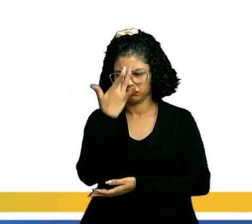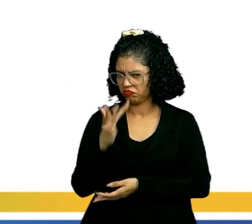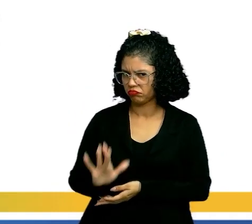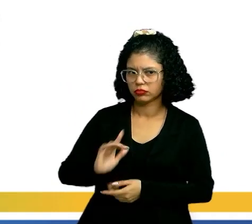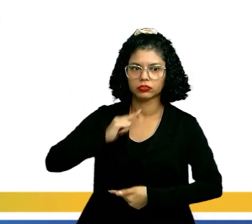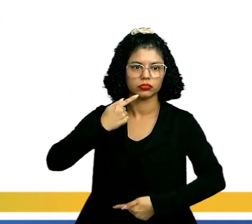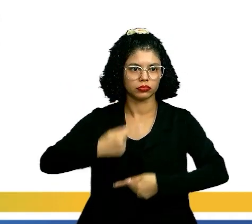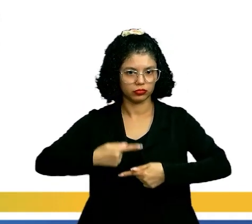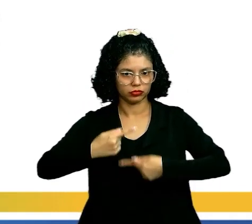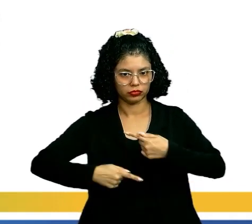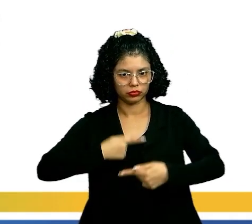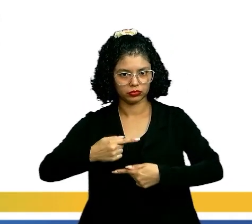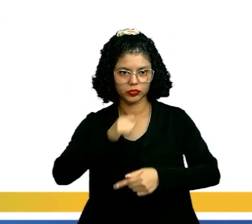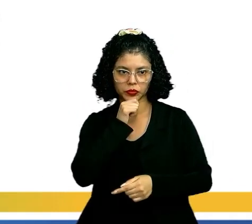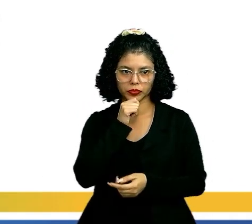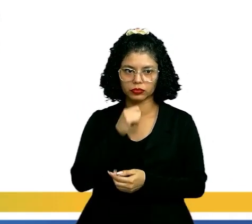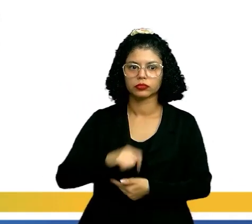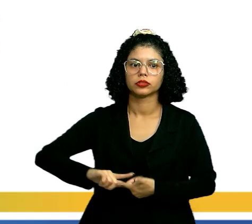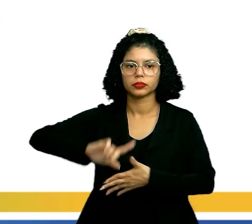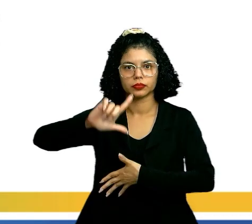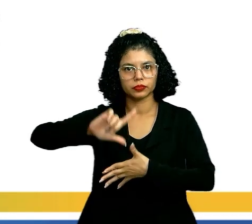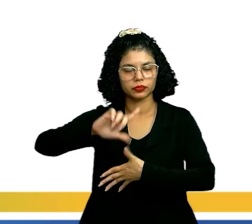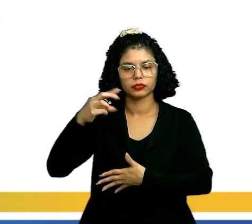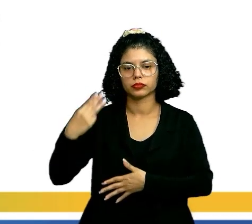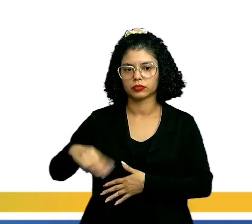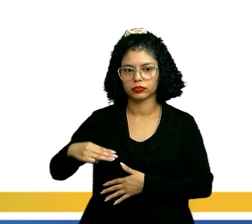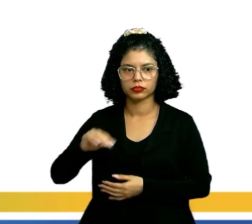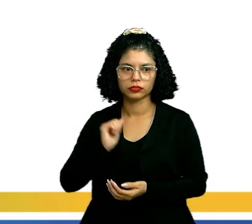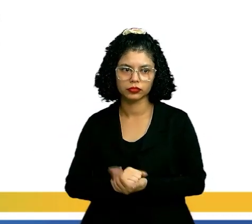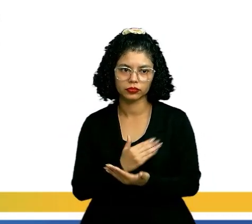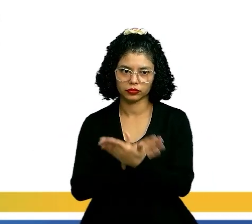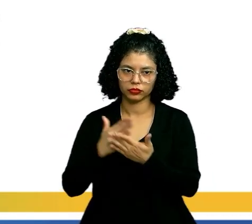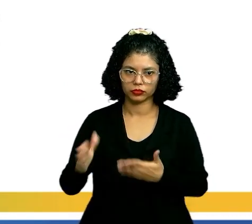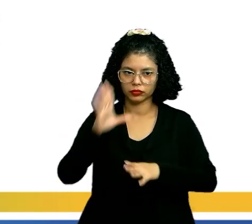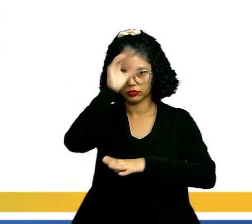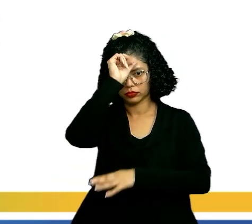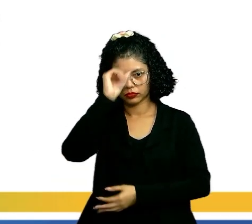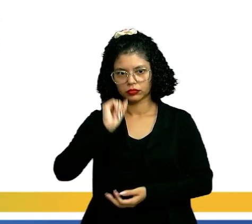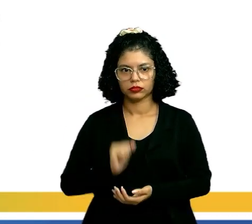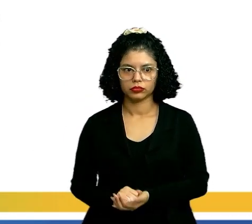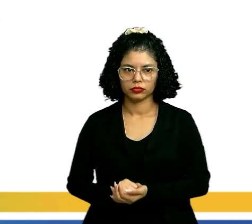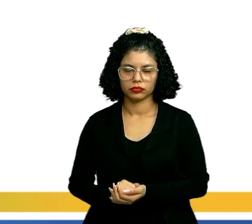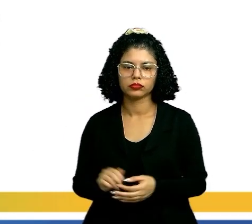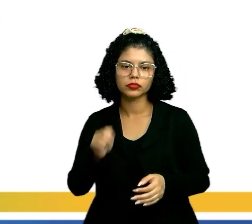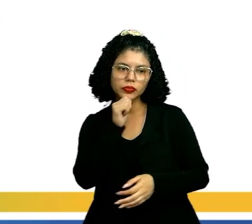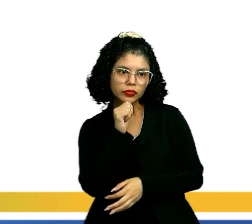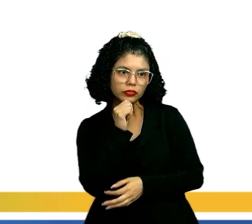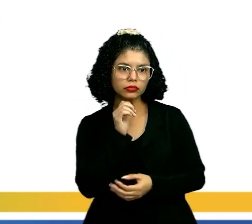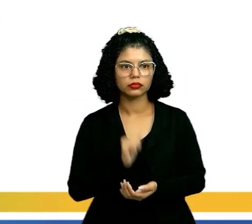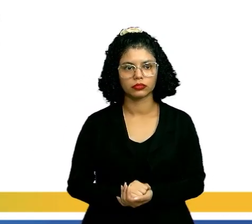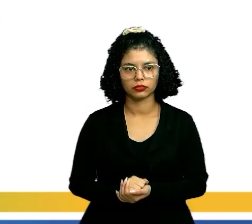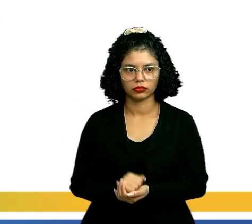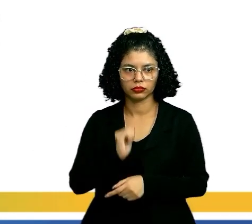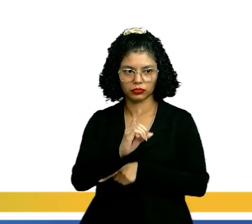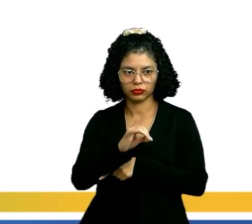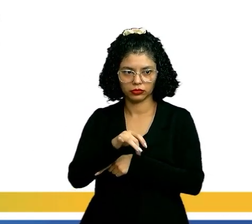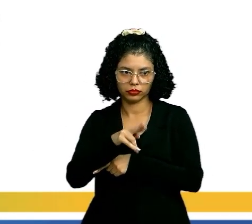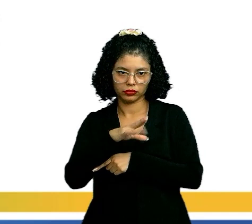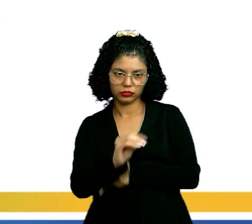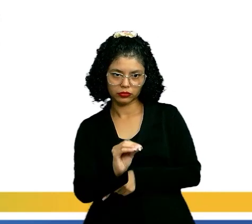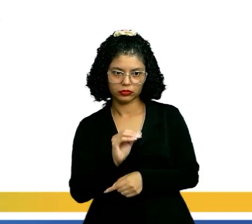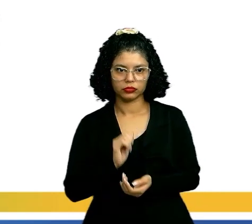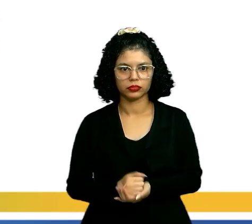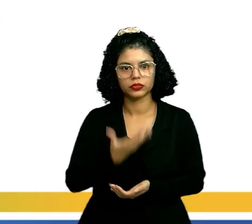interessava por gramática, latim e matemática. Iniciou-se como aprendiz dos alemães David e